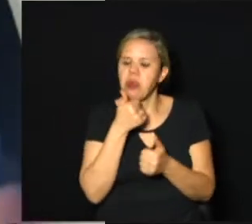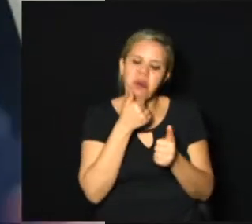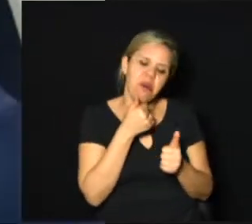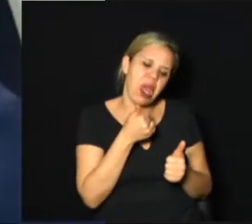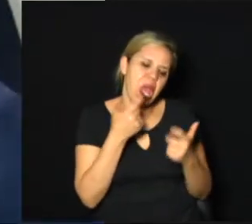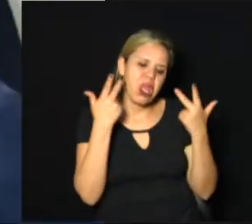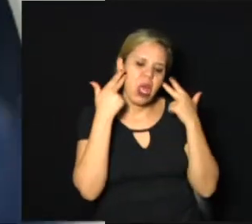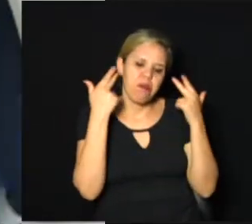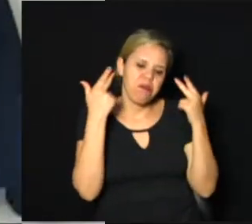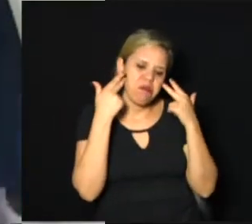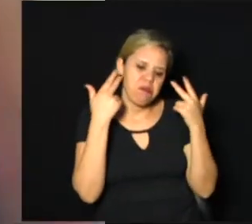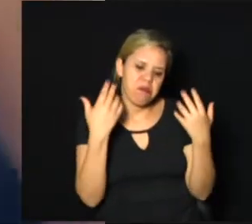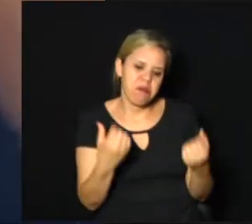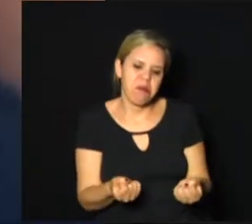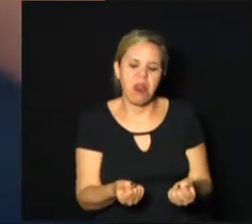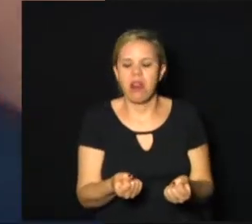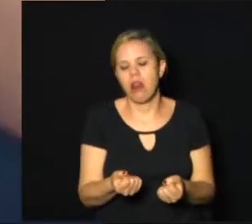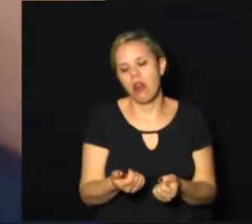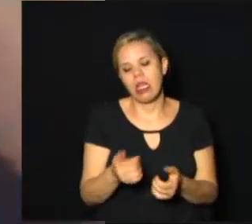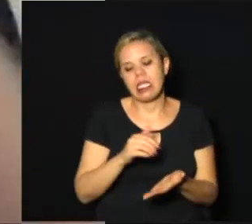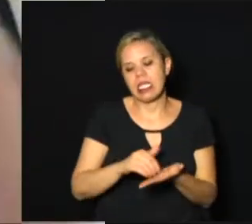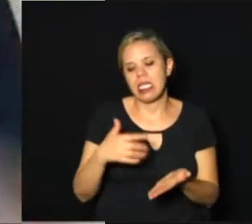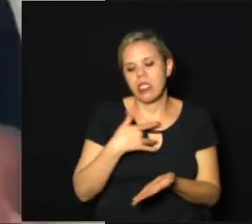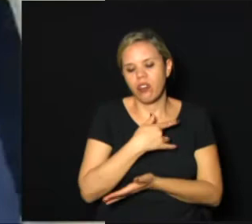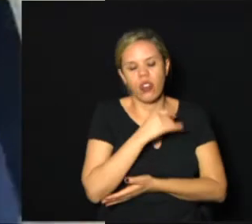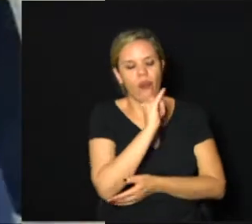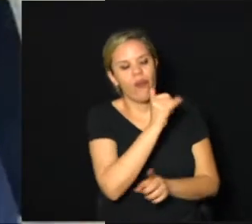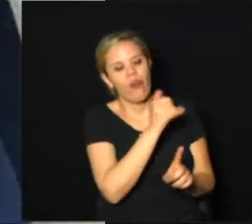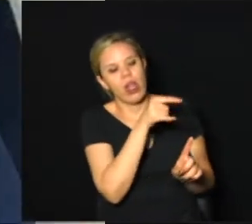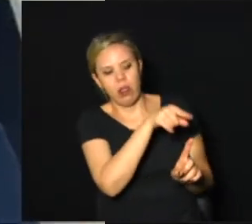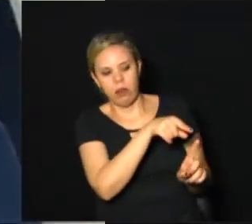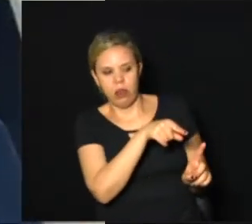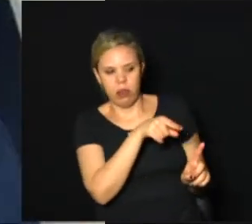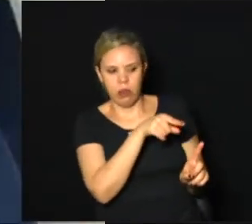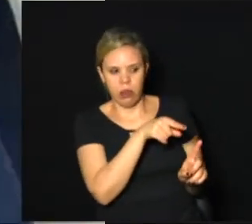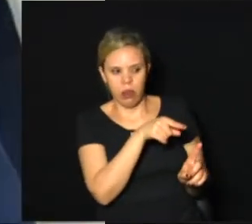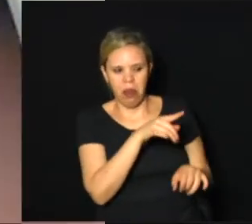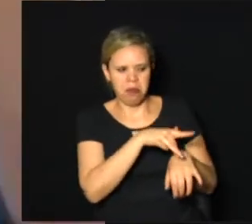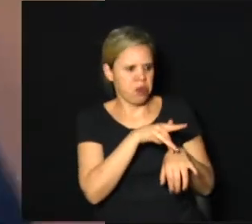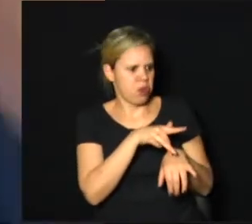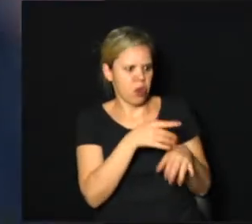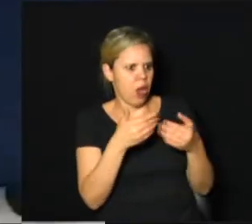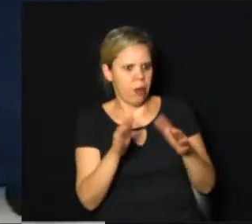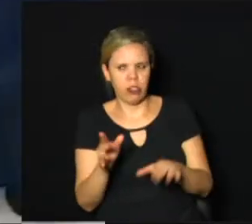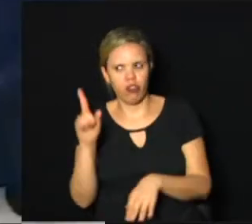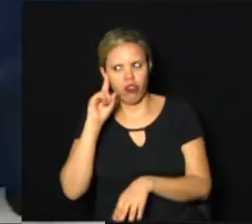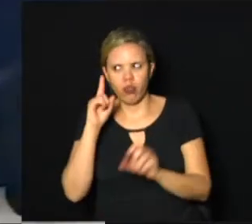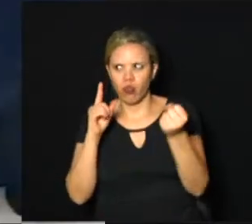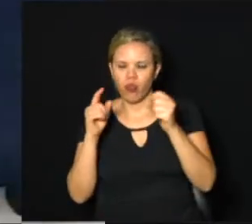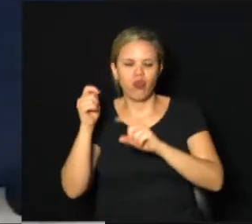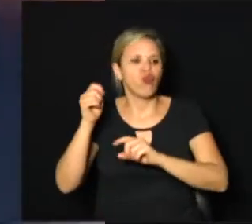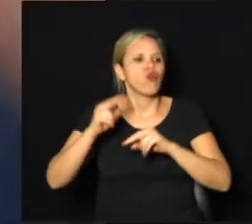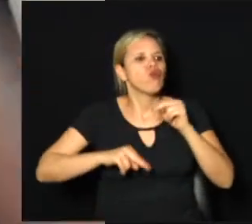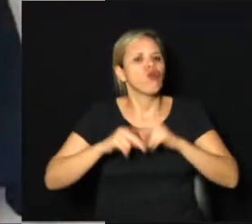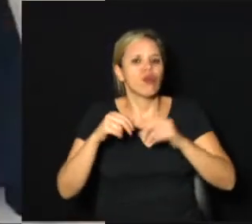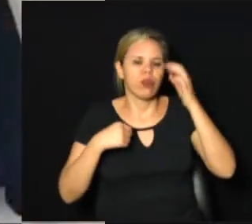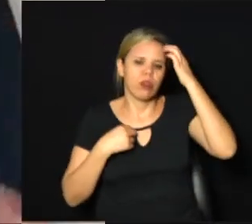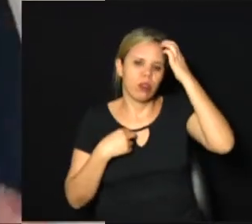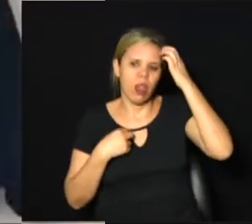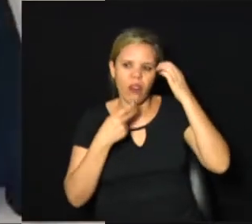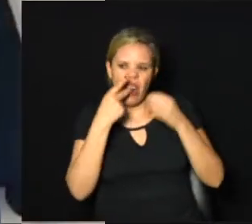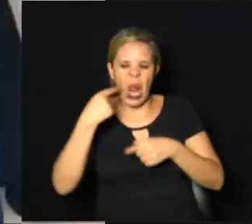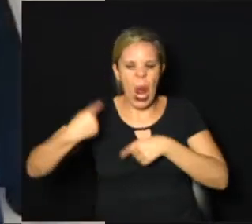tenta desqualificar, né? O secretário de saúde, quando eu falei com ele que era um absurdo reabrir no dia 8 de junho, ele falou que a minha